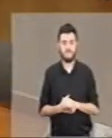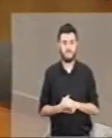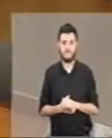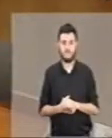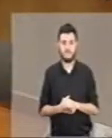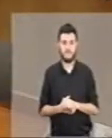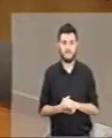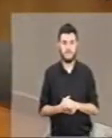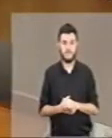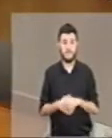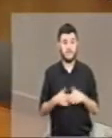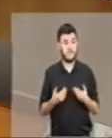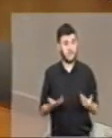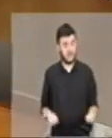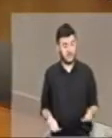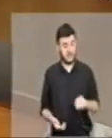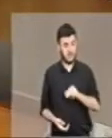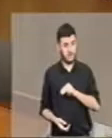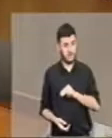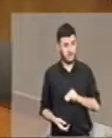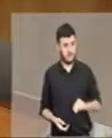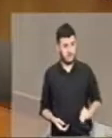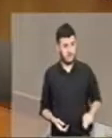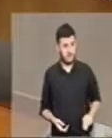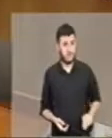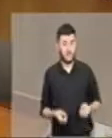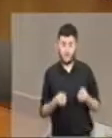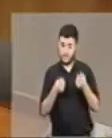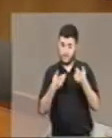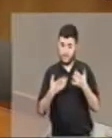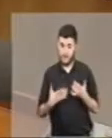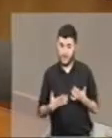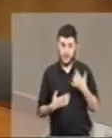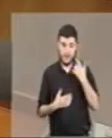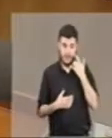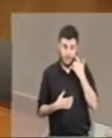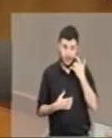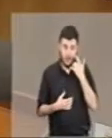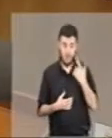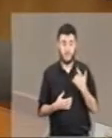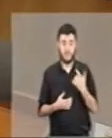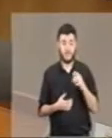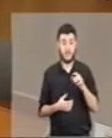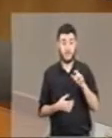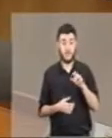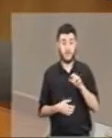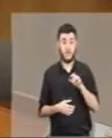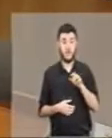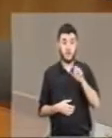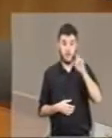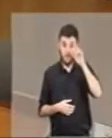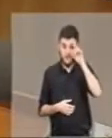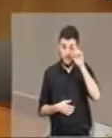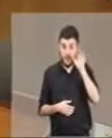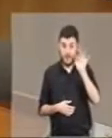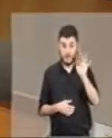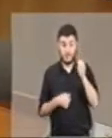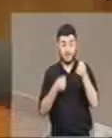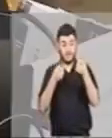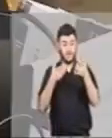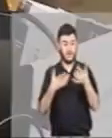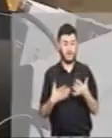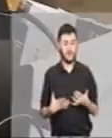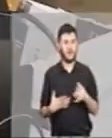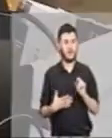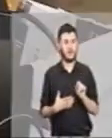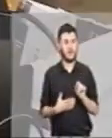ministro Alexandre de Moraes. No dispositivo do ministro Edson Fachin, ele declara lícita a